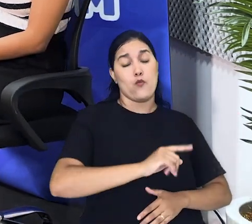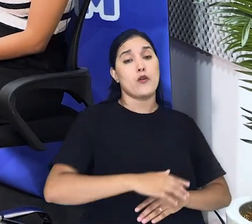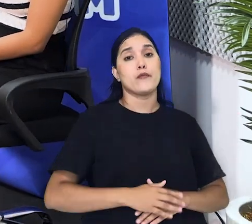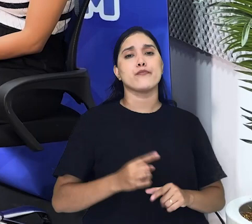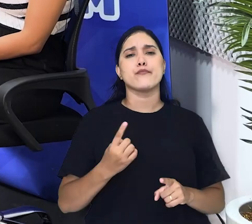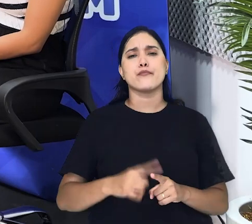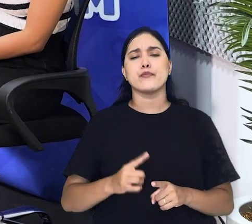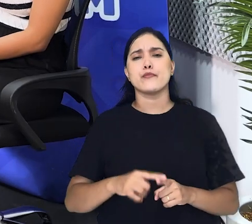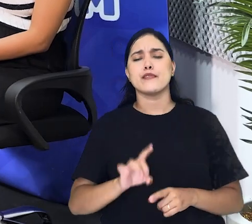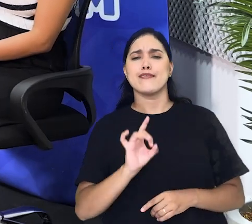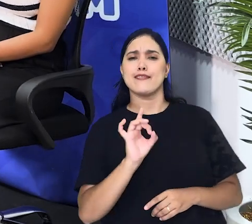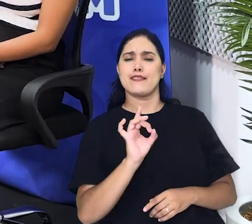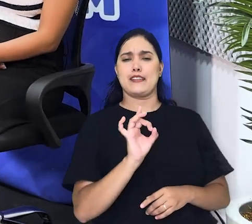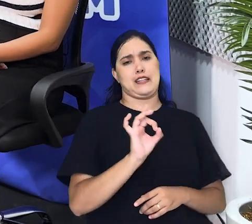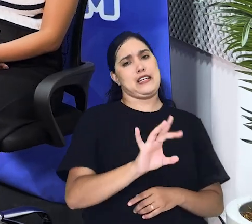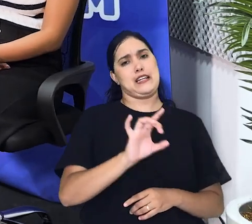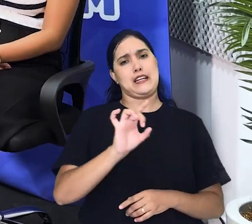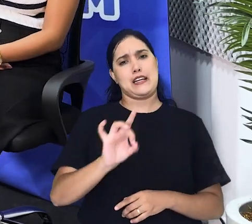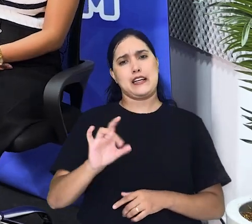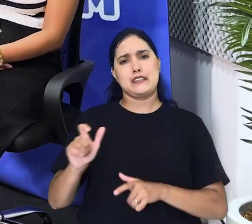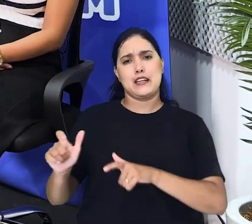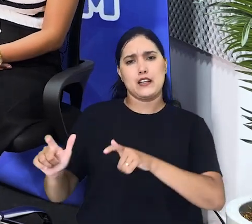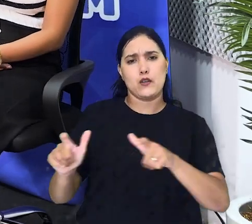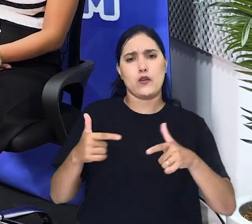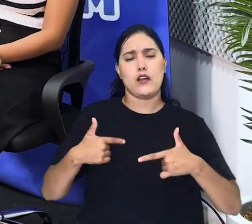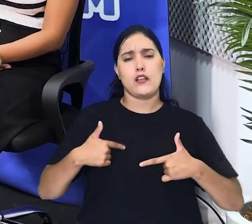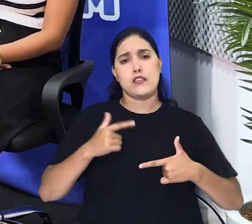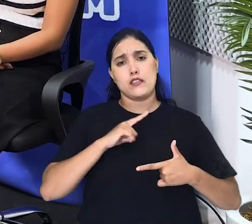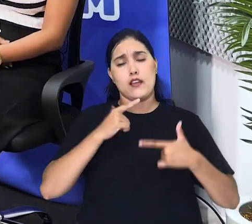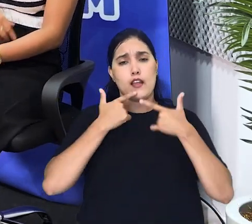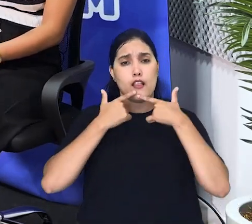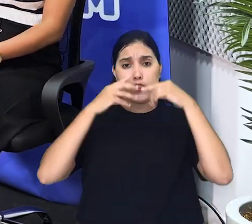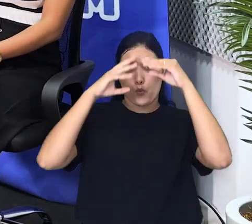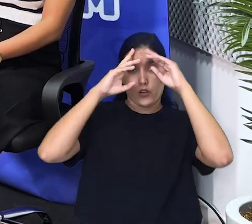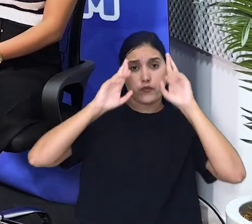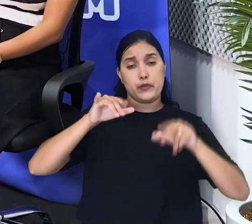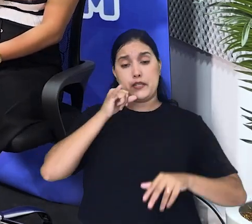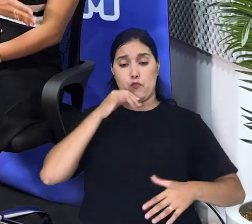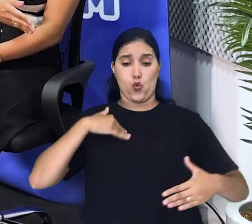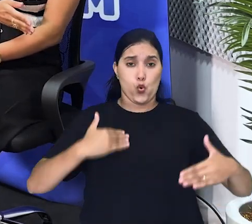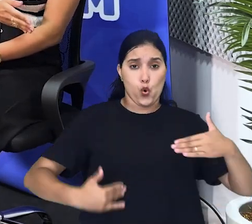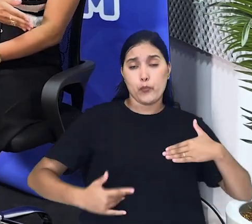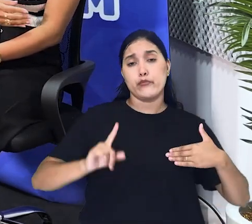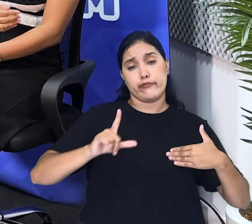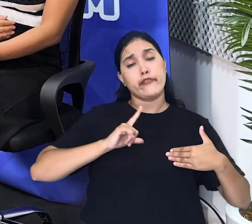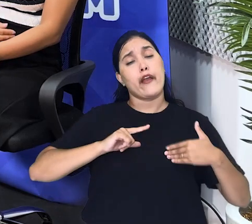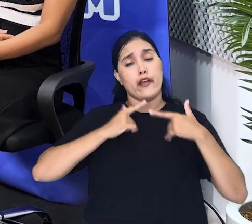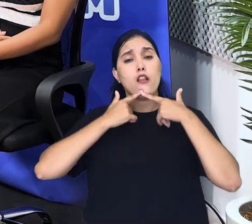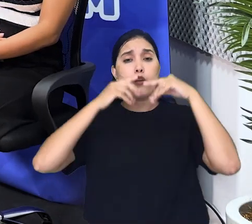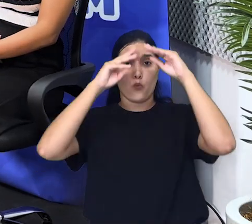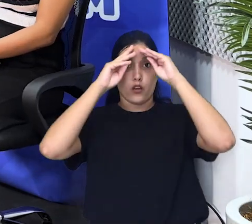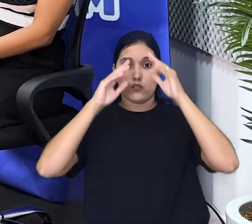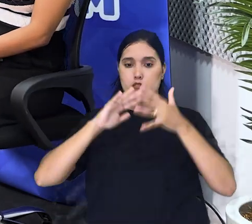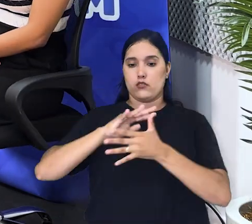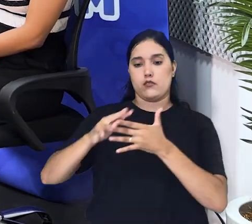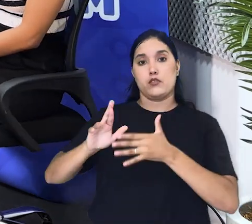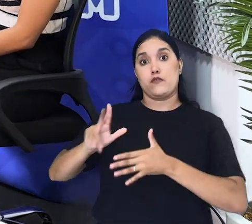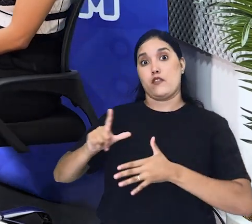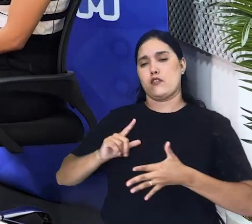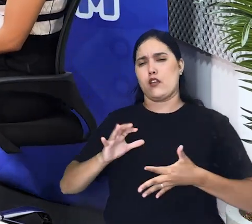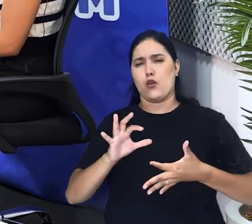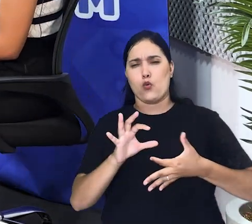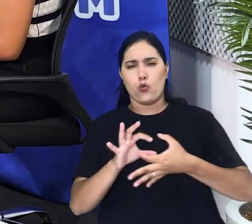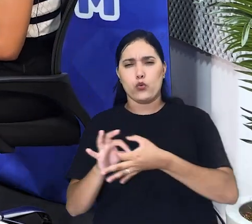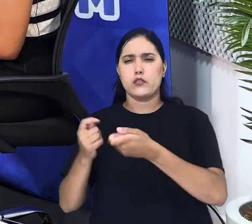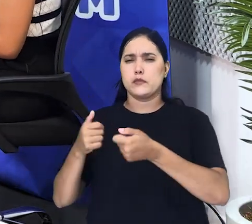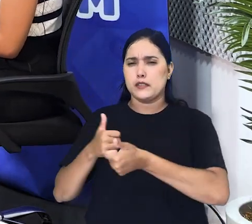Pode continuar? Pode continuar. A linguagem seria o quê? Qualquer coisa pode ser uma linguagem. Quando o bebê, por exemplo, ele